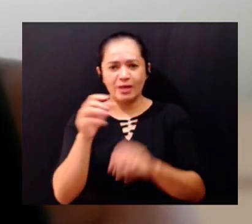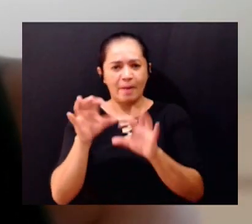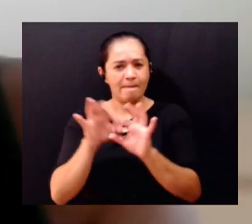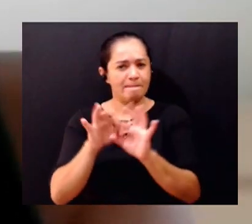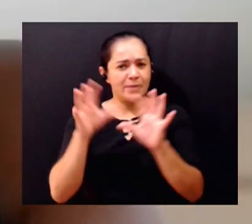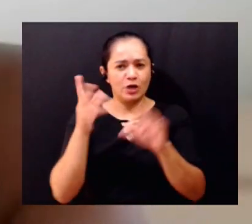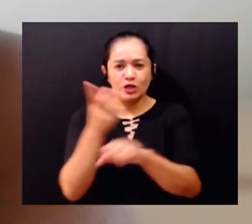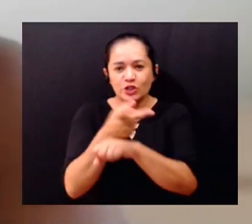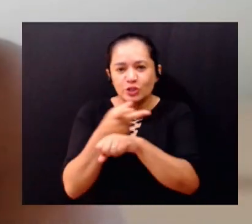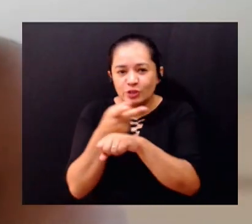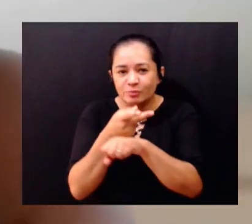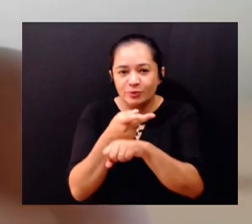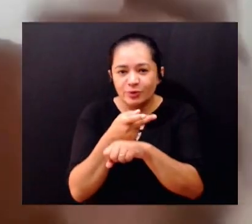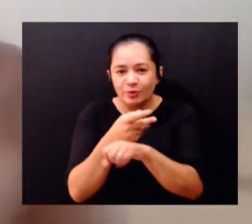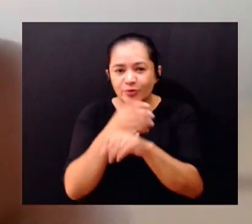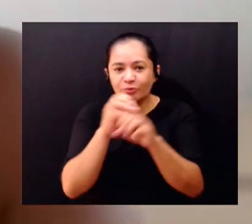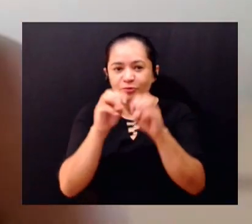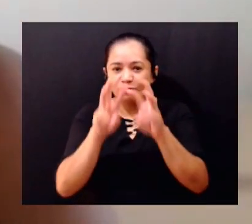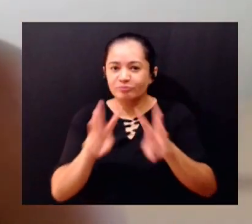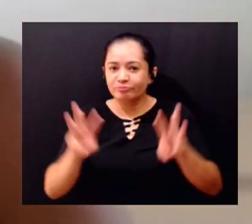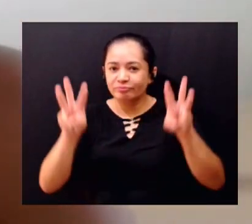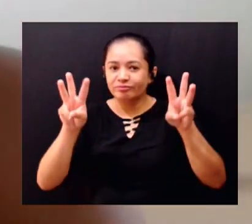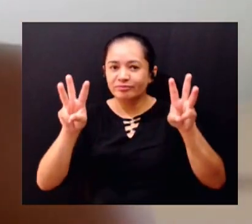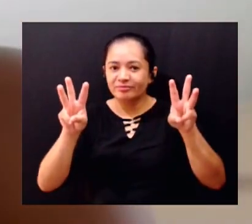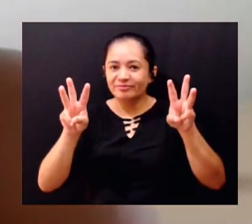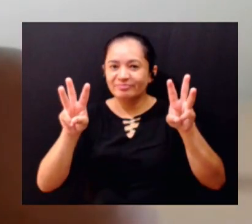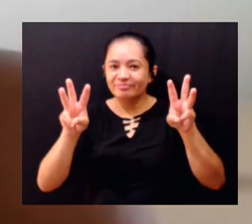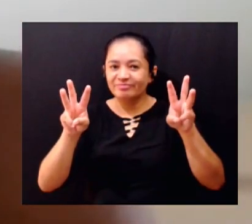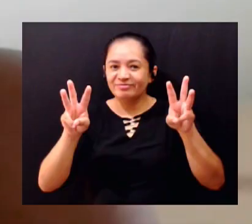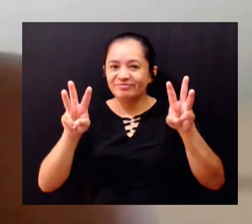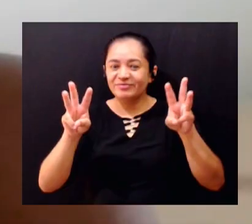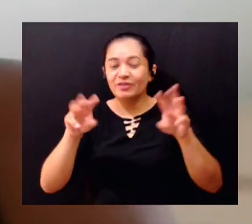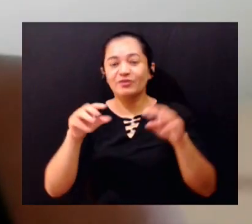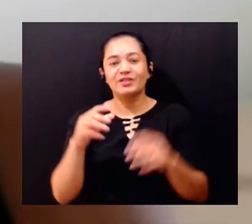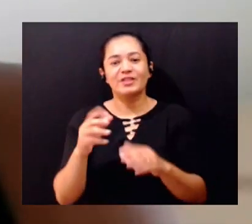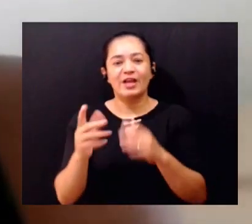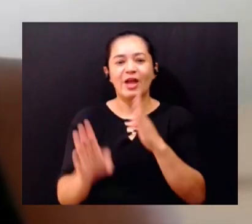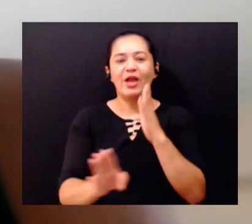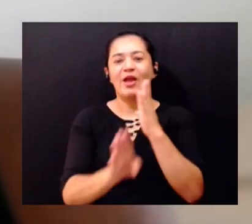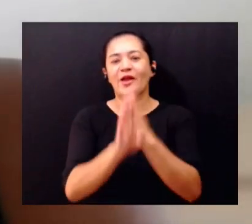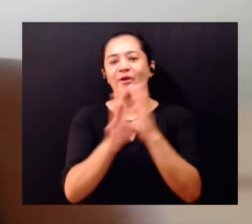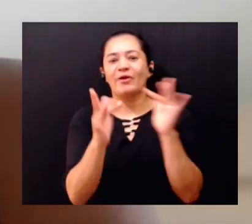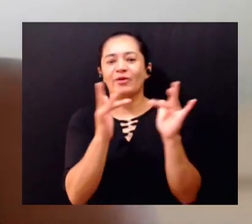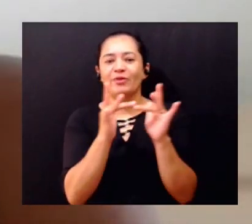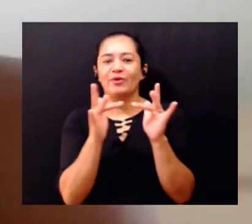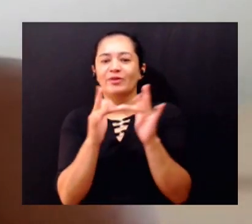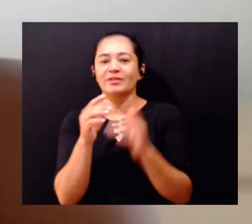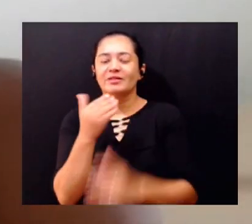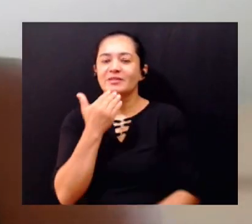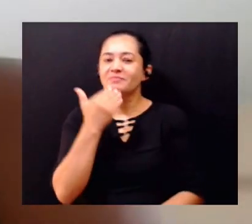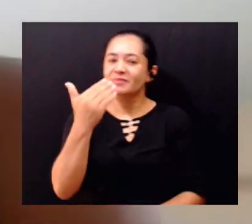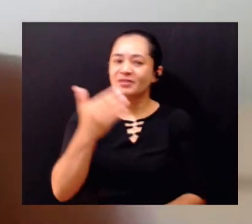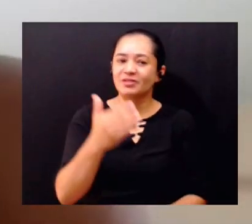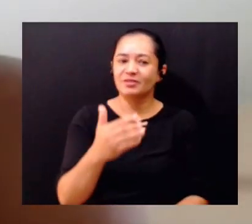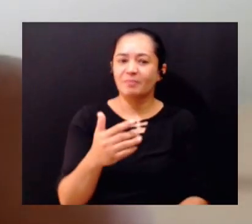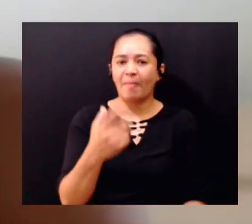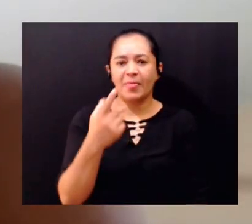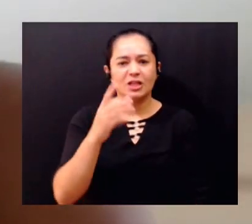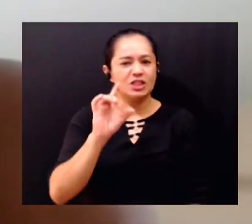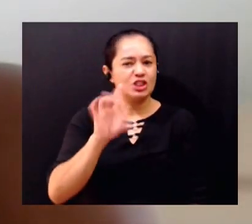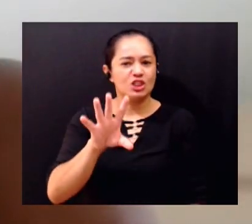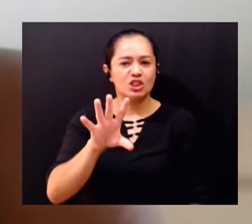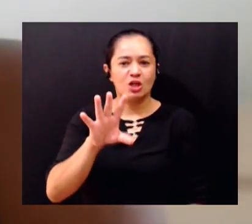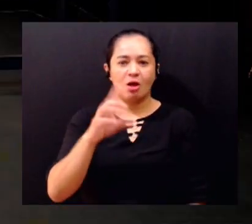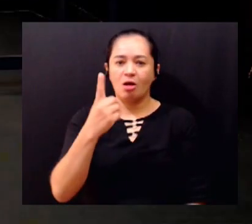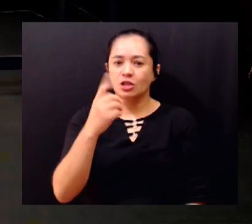é terror com rir, e você vai encontrar os contatos para pedir a sua revista. Custa apenas R$18, você recebe em